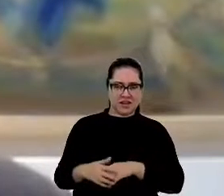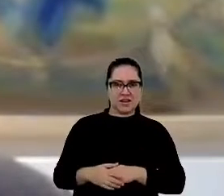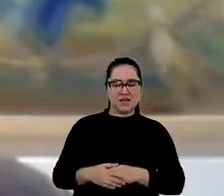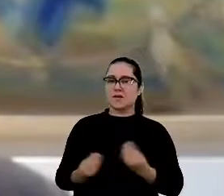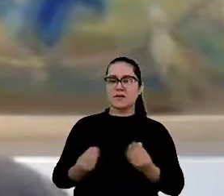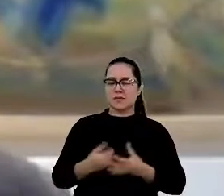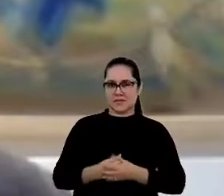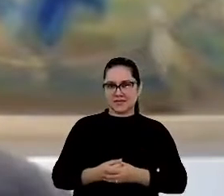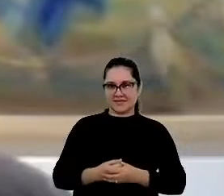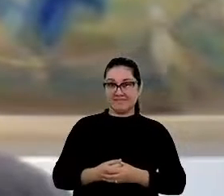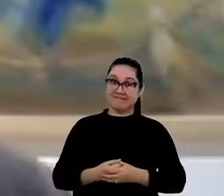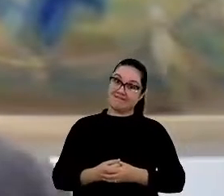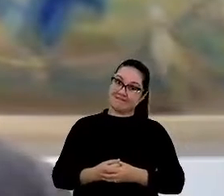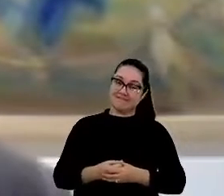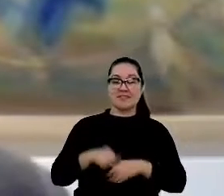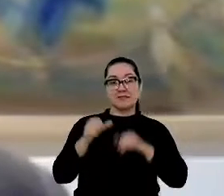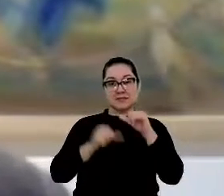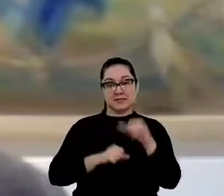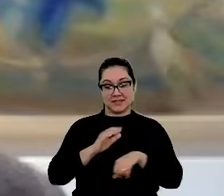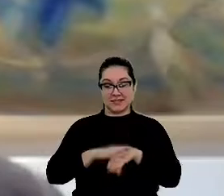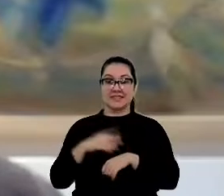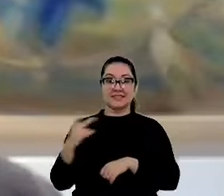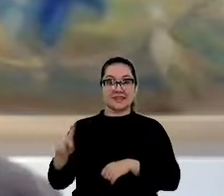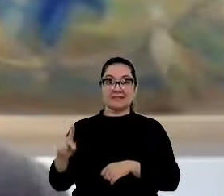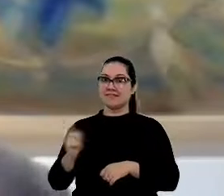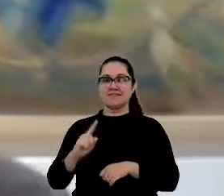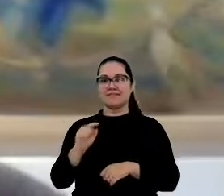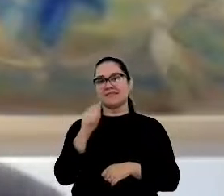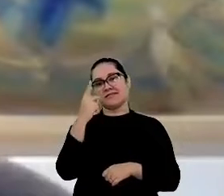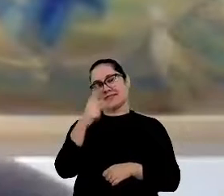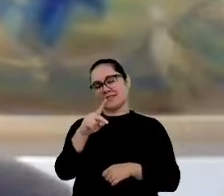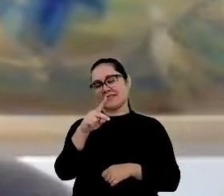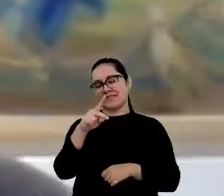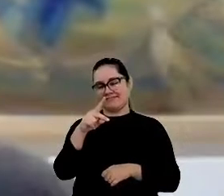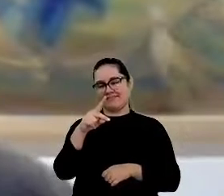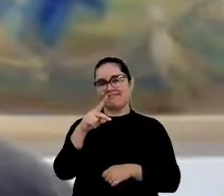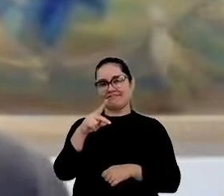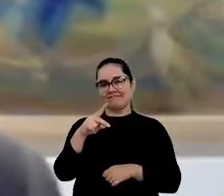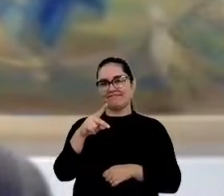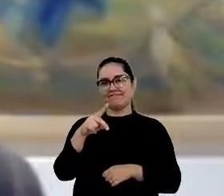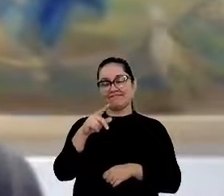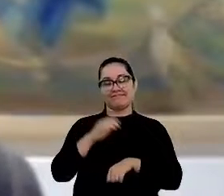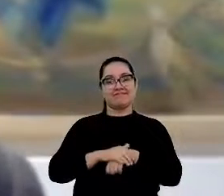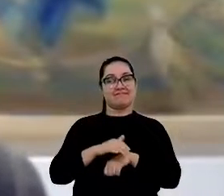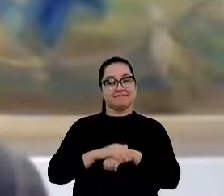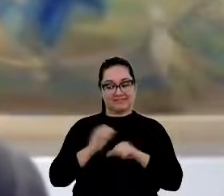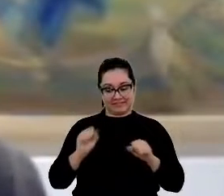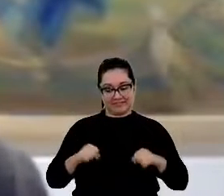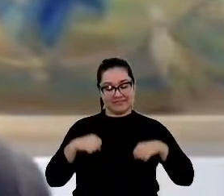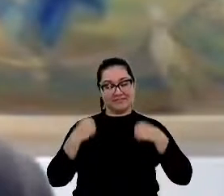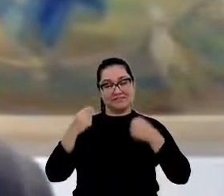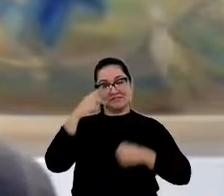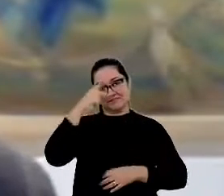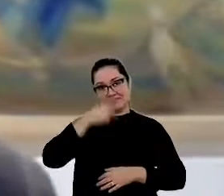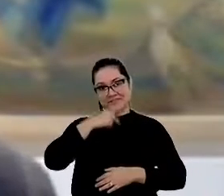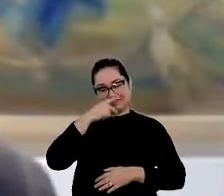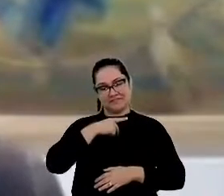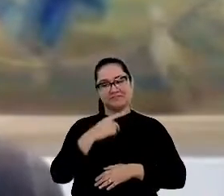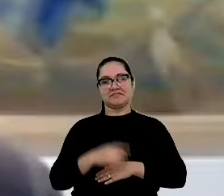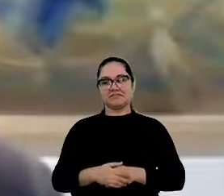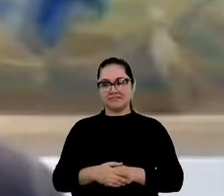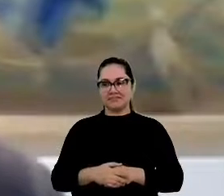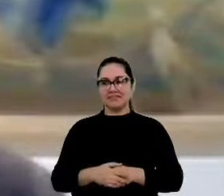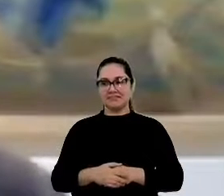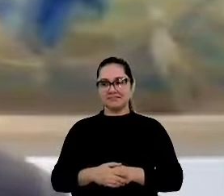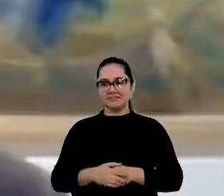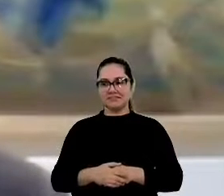mudança não adianta querer jogar para uma pessoa, um esforço gigantesco, a ponto que hoje se diz que talvez a